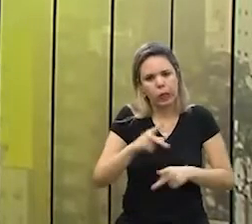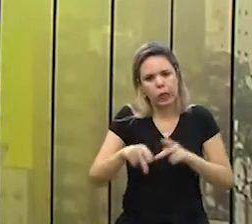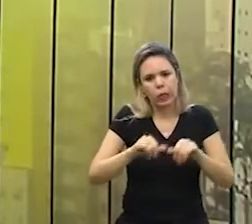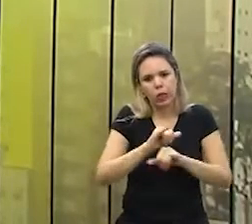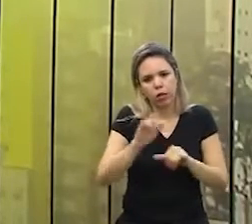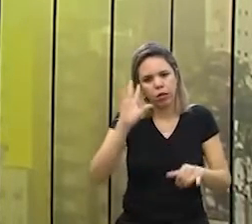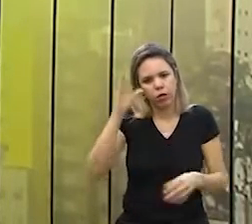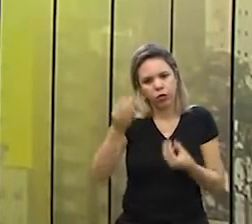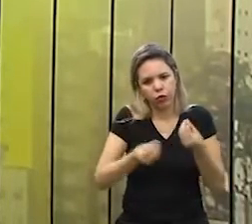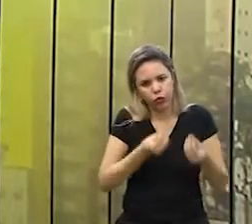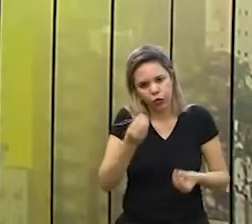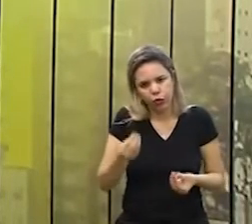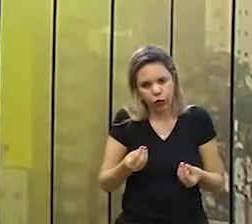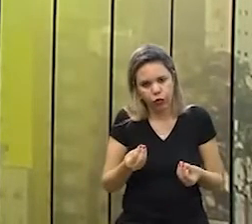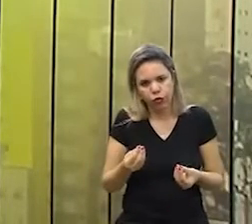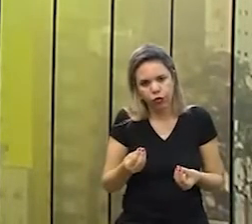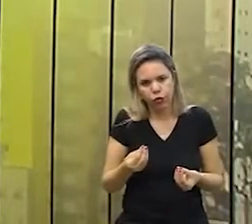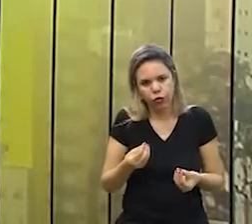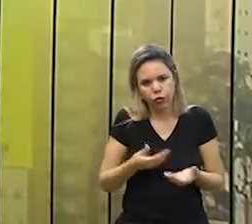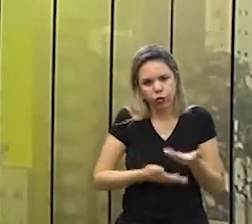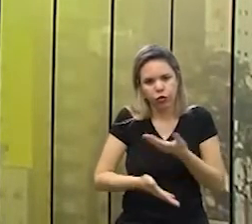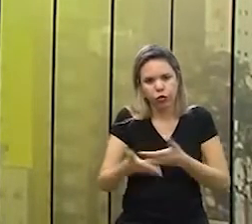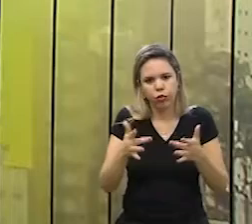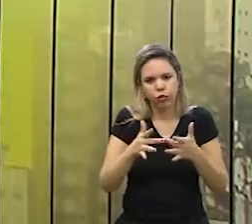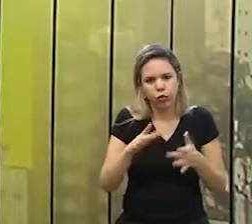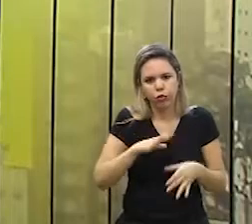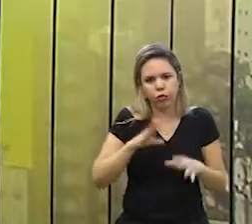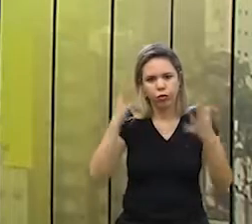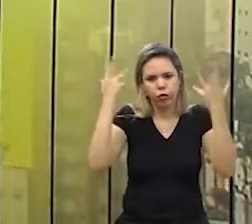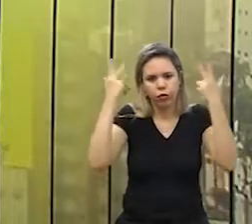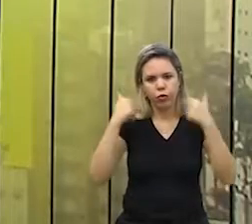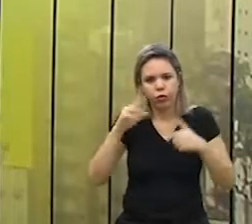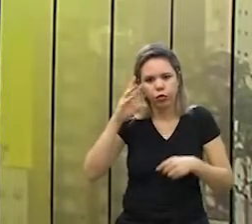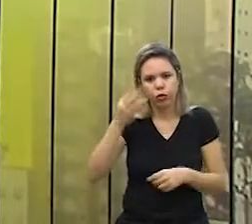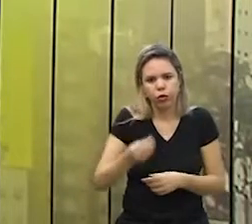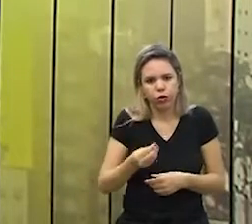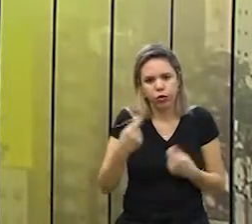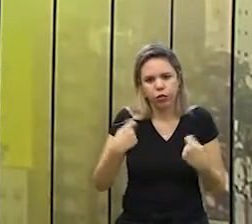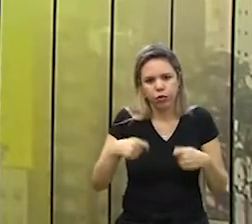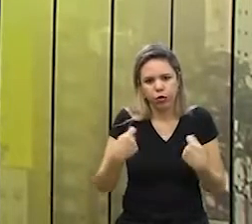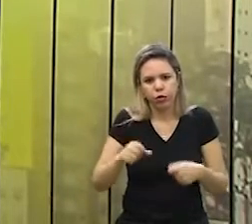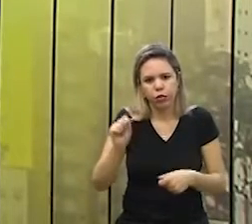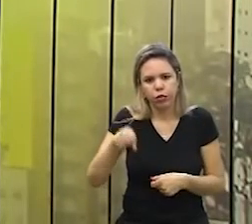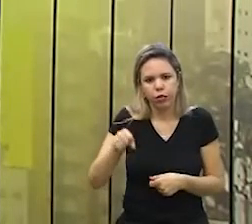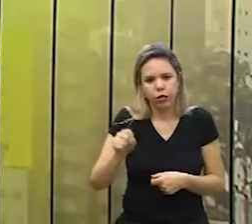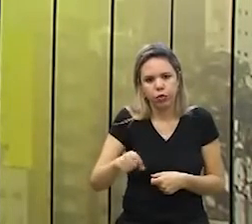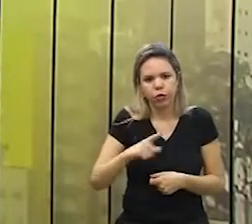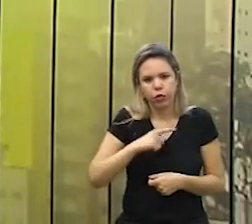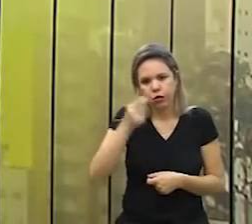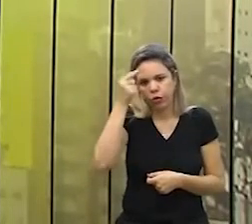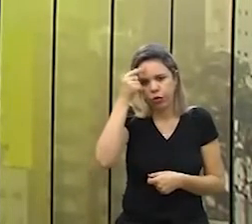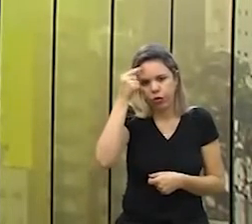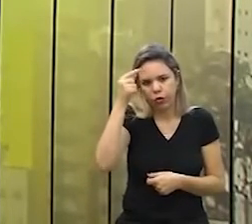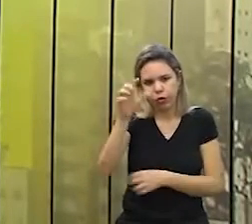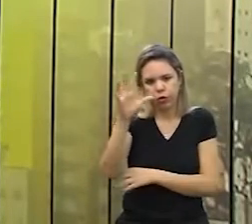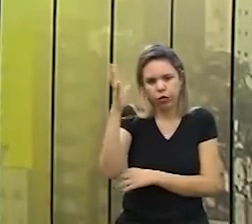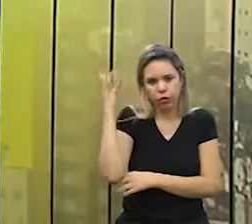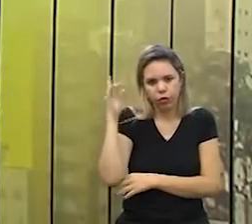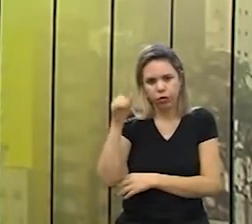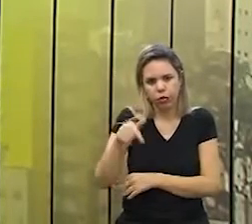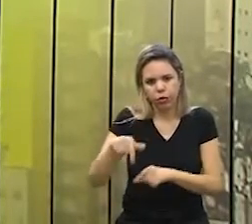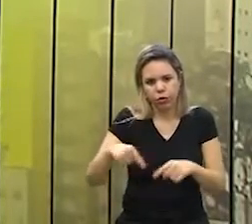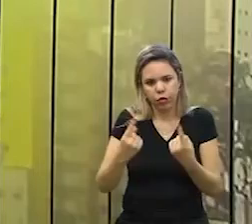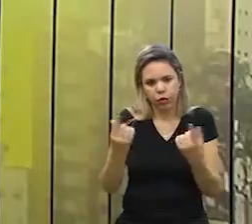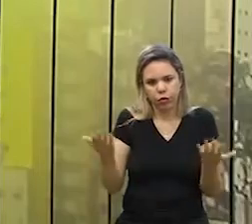pessoas entendam essa harmonia entre cidades, natureza e entendam que é preciso sim ter uma consciência ambiental. Isso